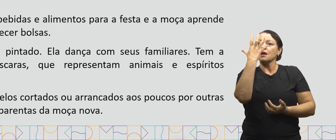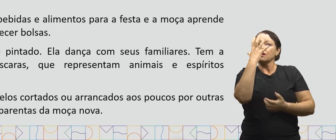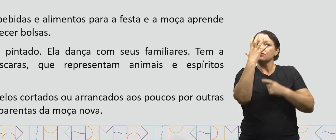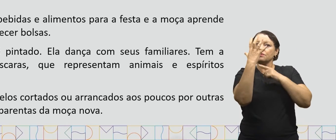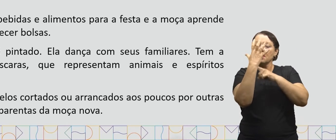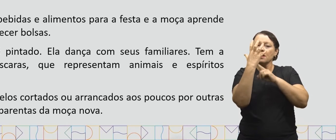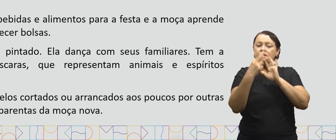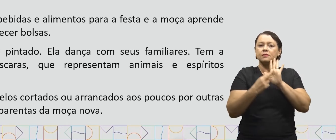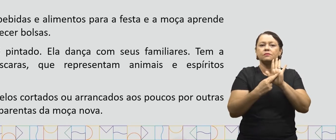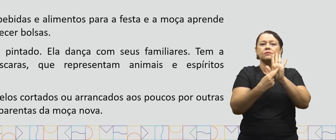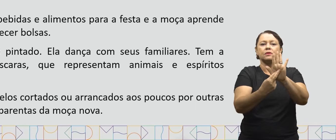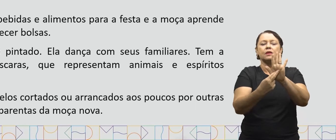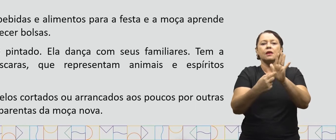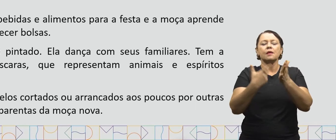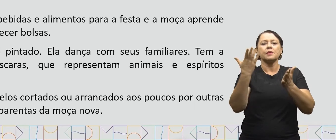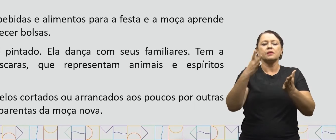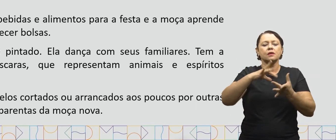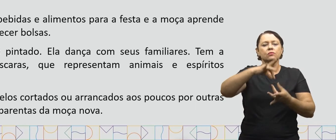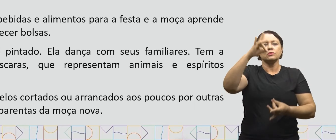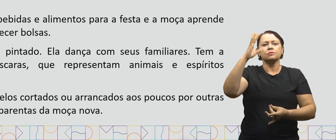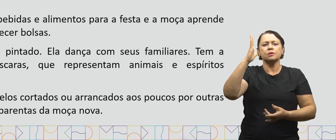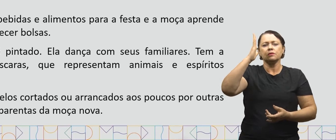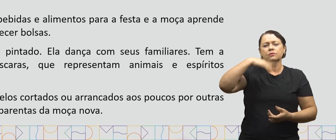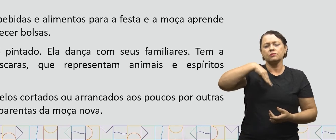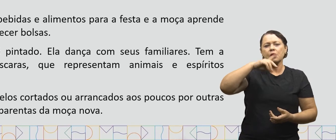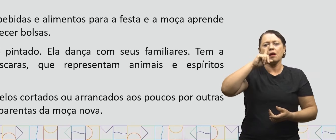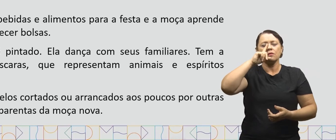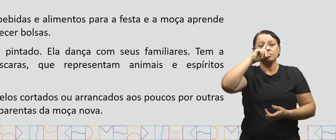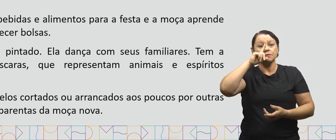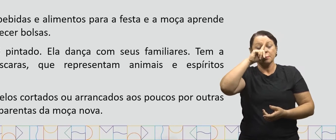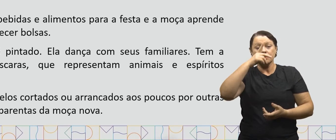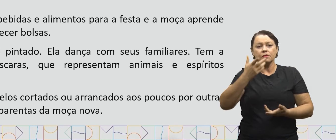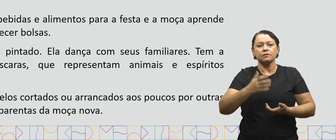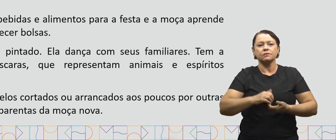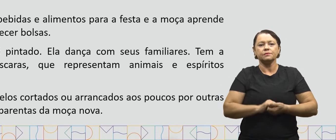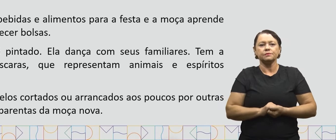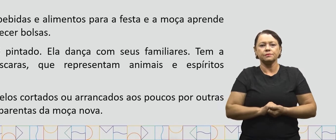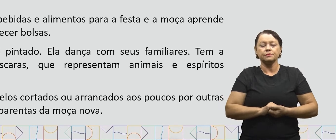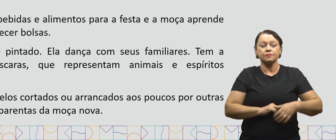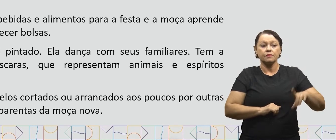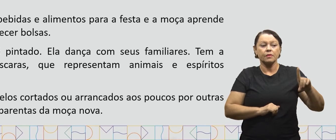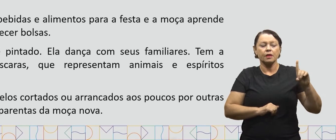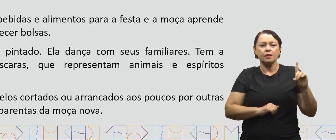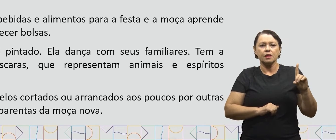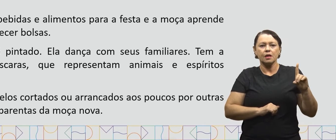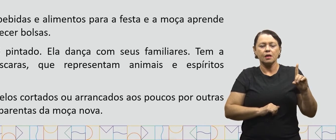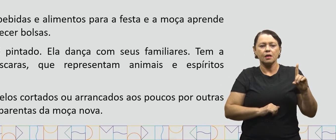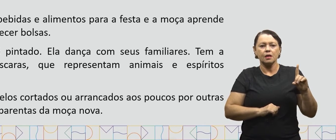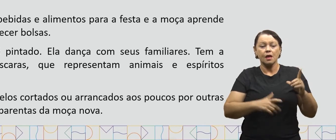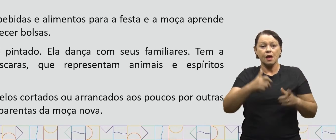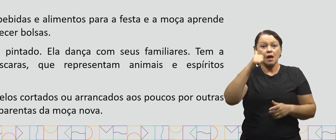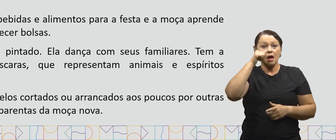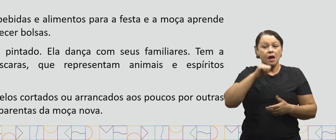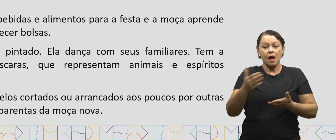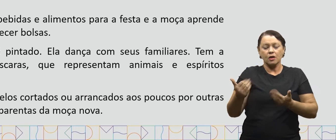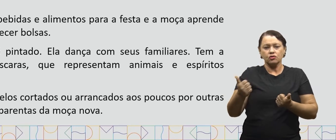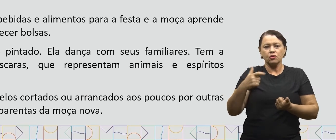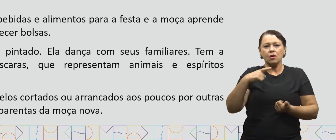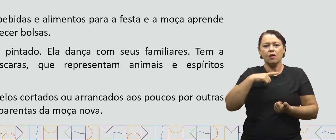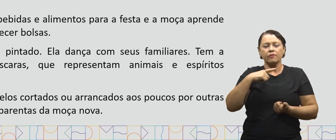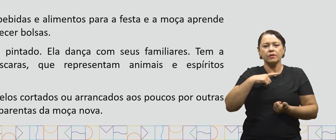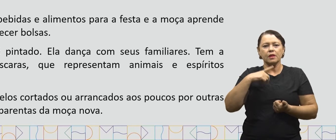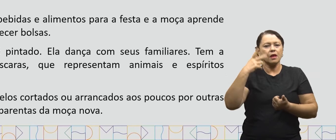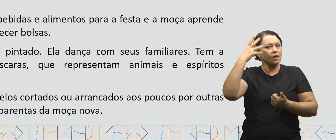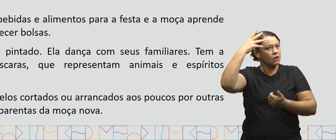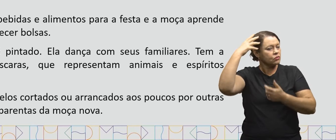representam animais e espíritos perigosos. Alternativa D. A moça tem seus cabelos cortados